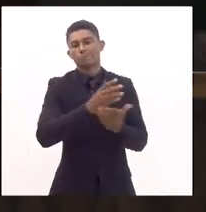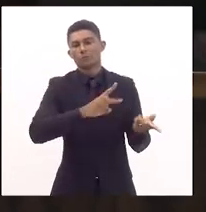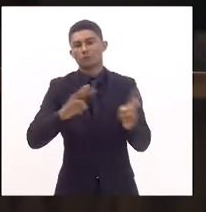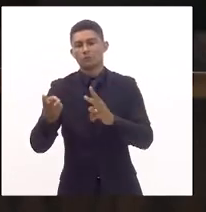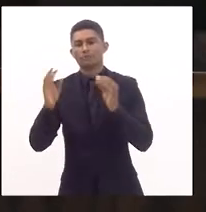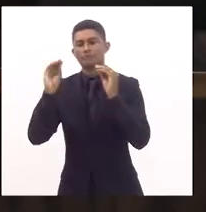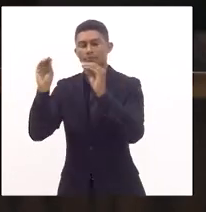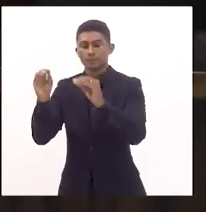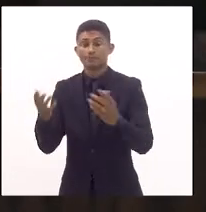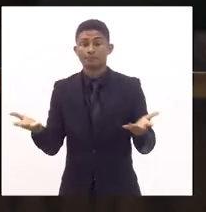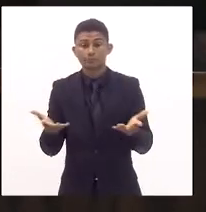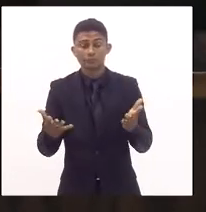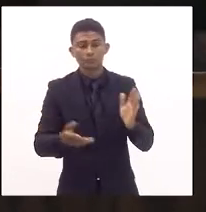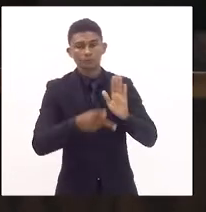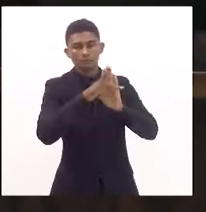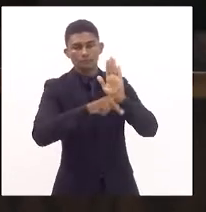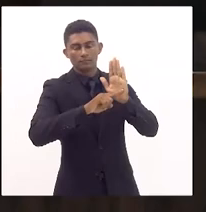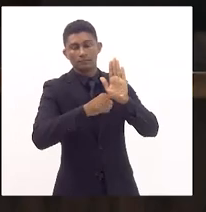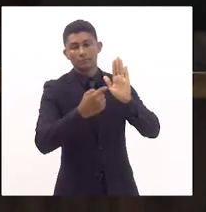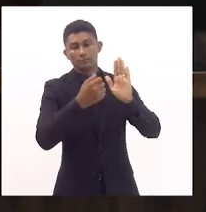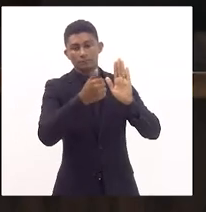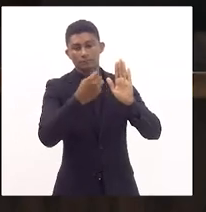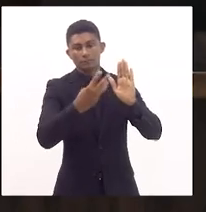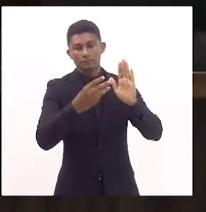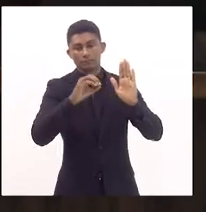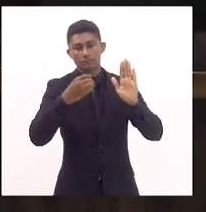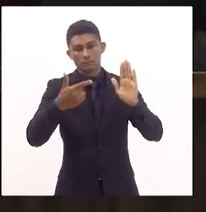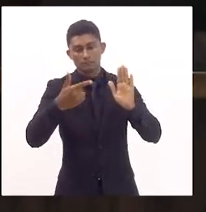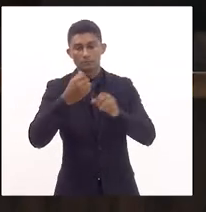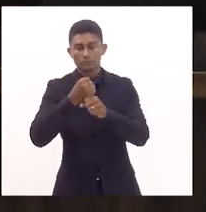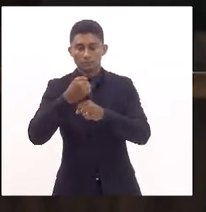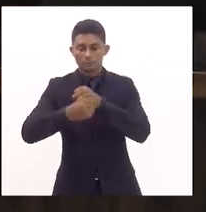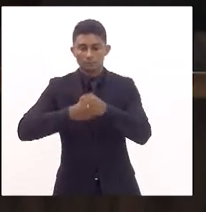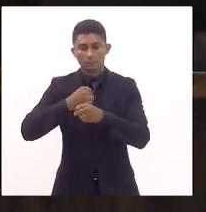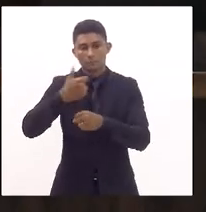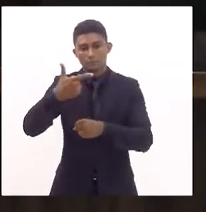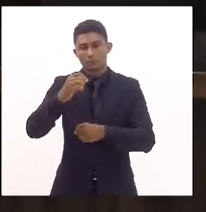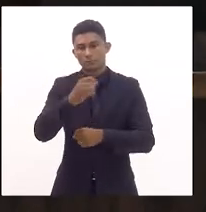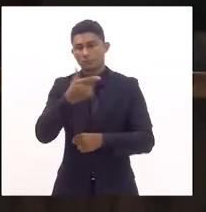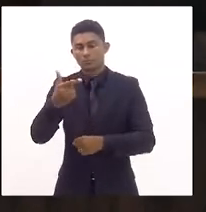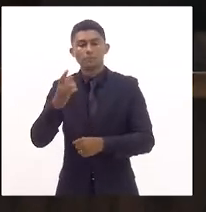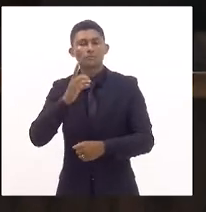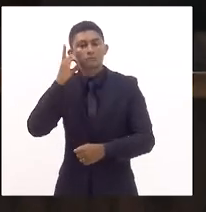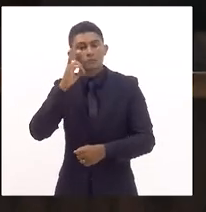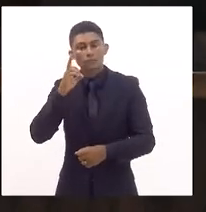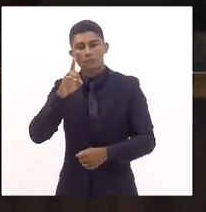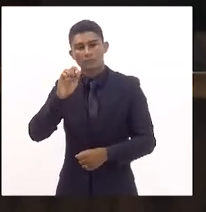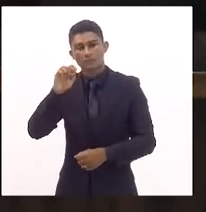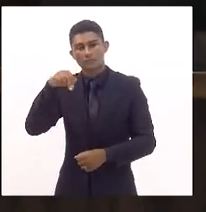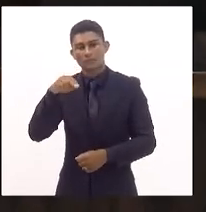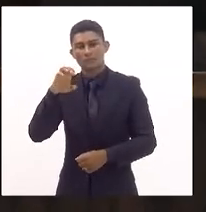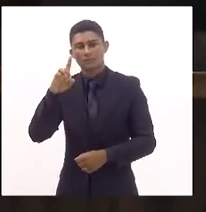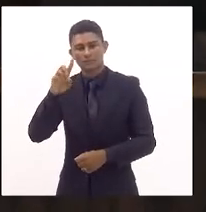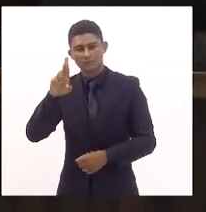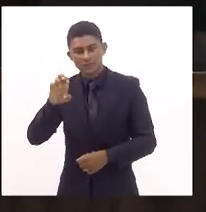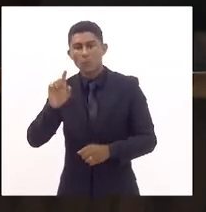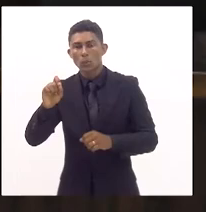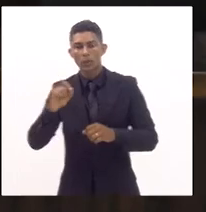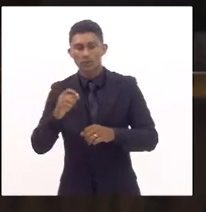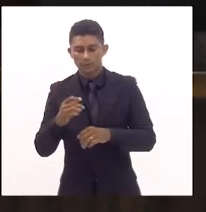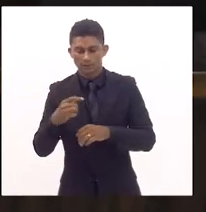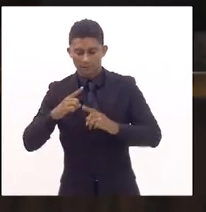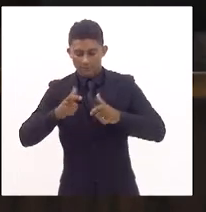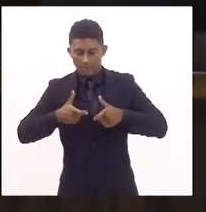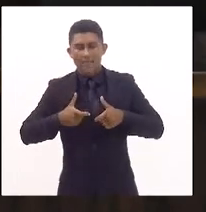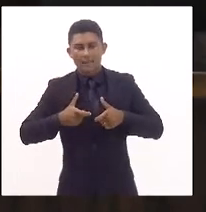promulgação. Projeto de resolução 302-22, de autoria dos deputados Valdeci, da Saúde, Bebeto e André Siciliano. Concede medalha Tiradentes, seu respectivo